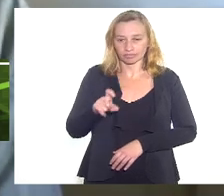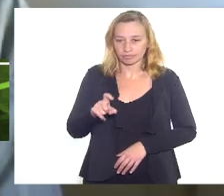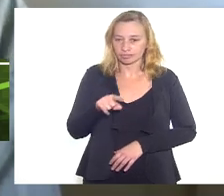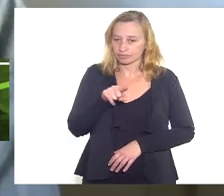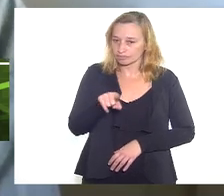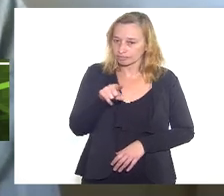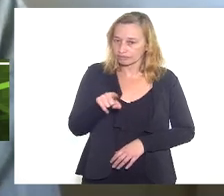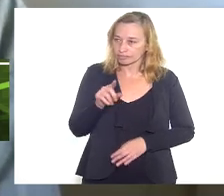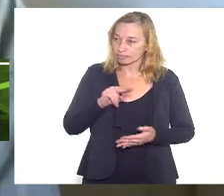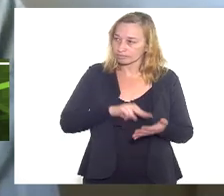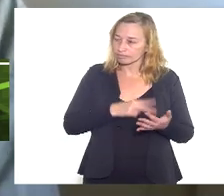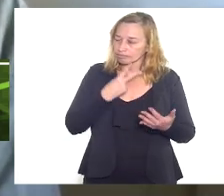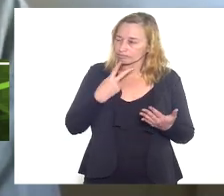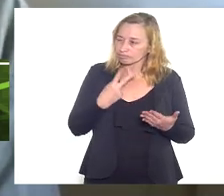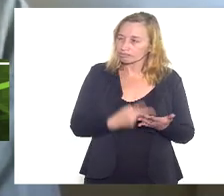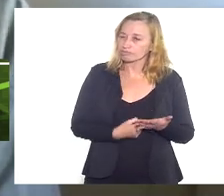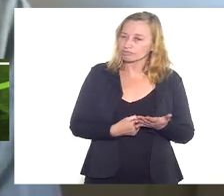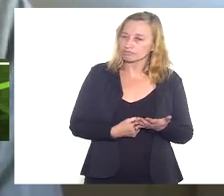essa interpretação